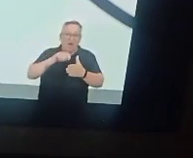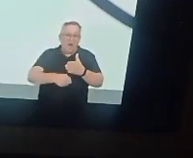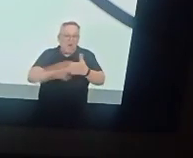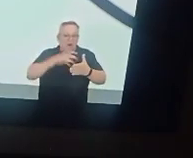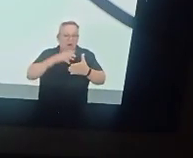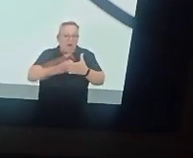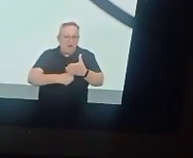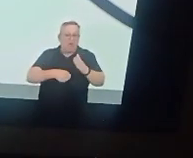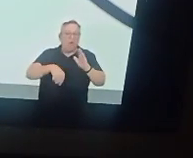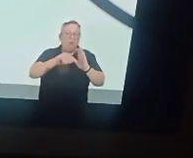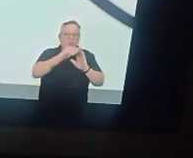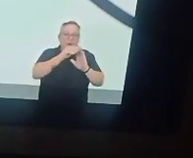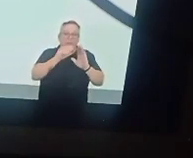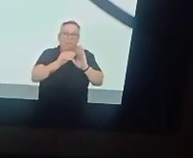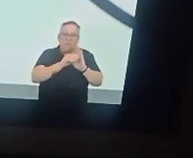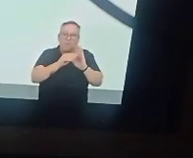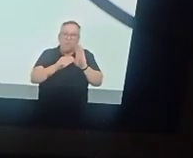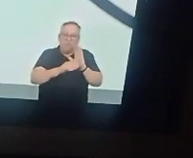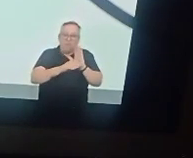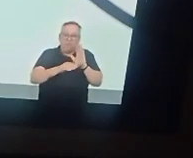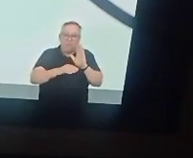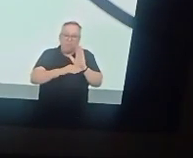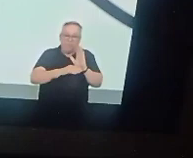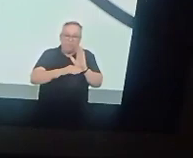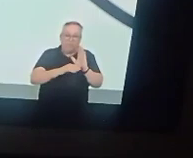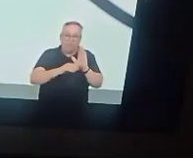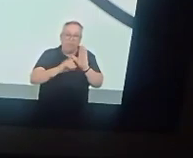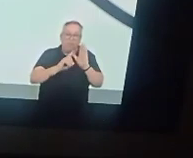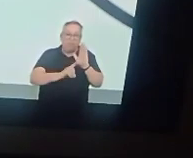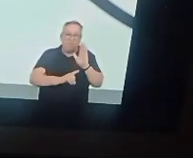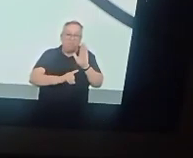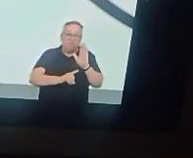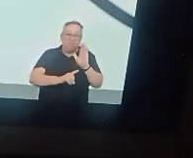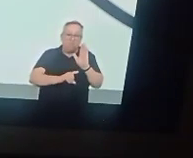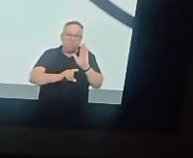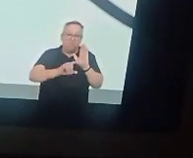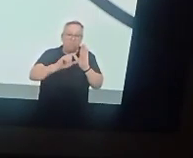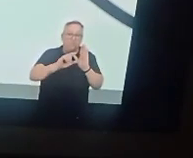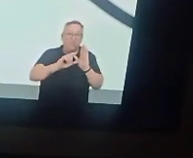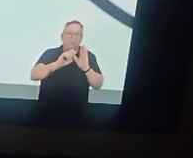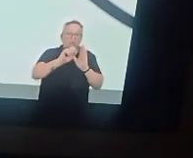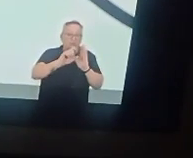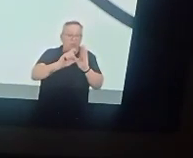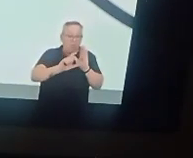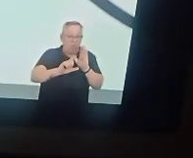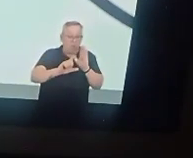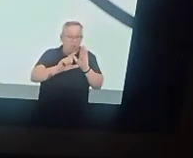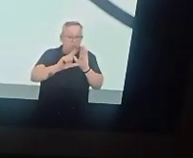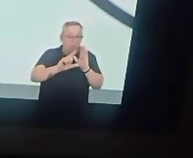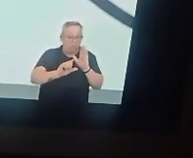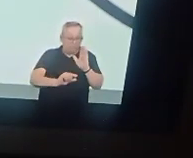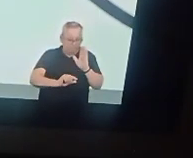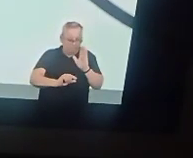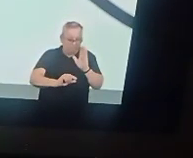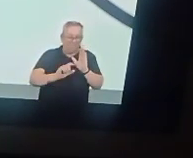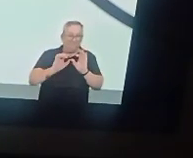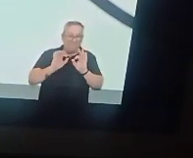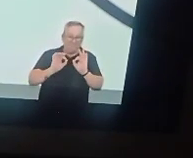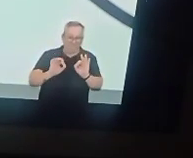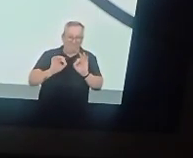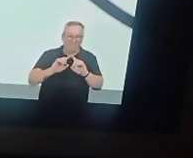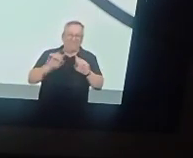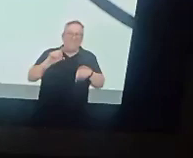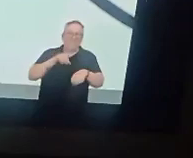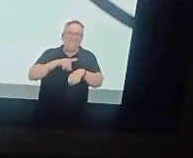serão classificados em ordem decrescente de pontuação, né, do maior para o menor. E